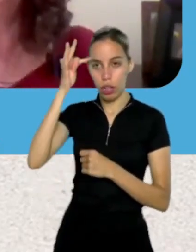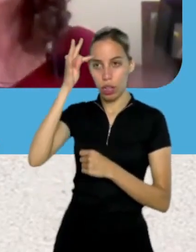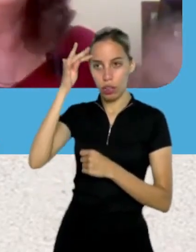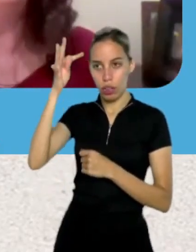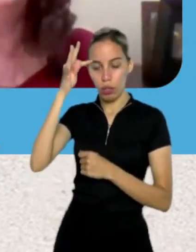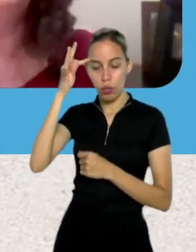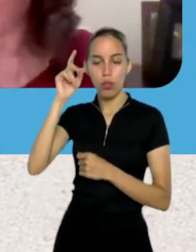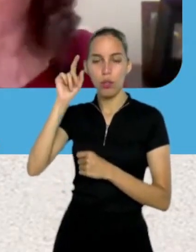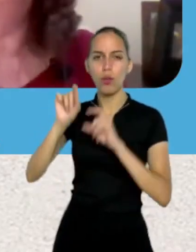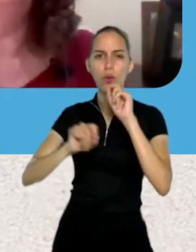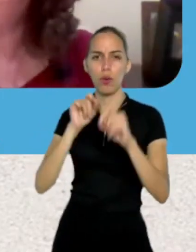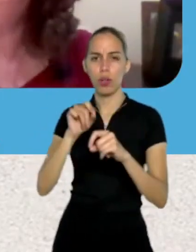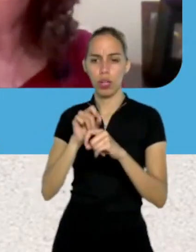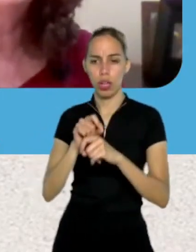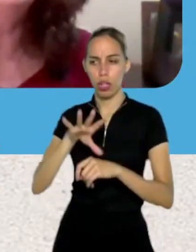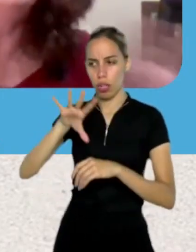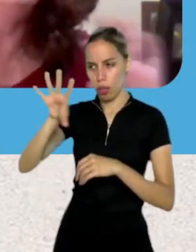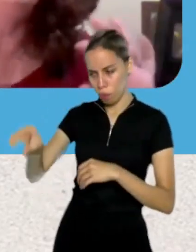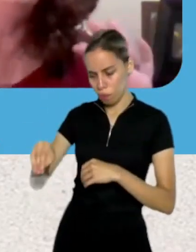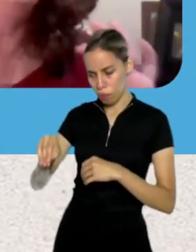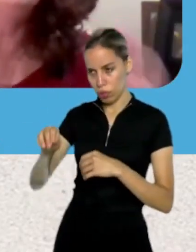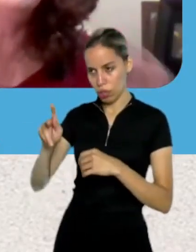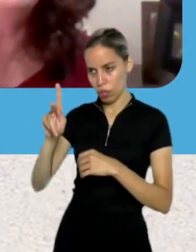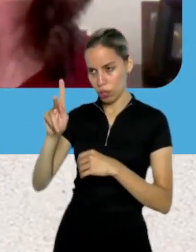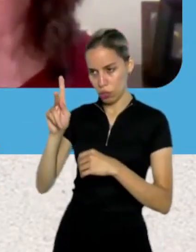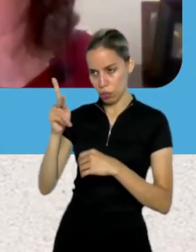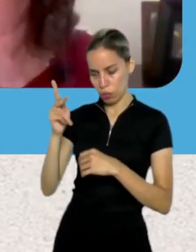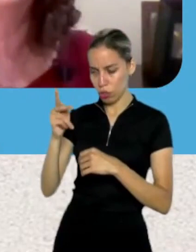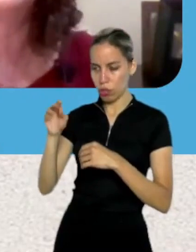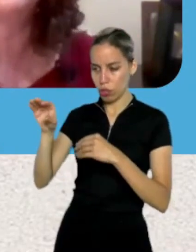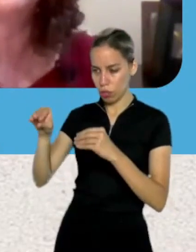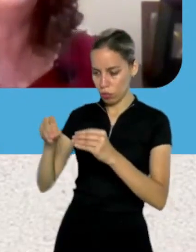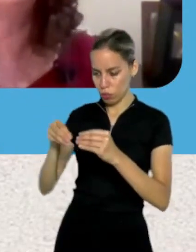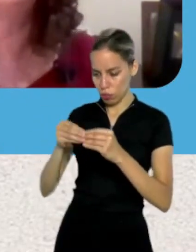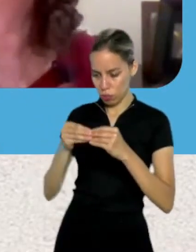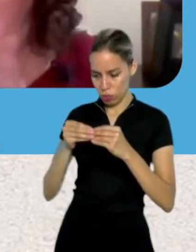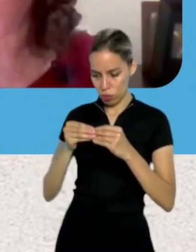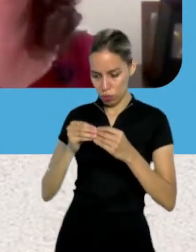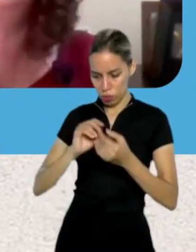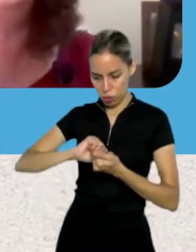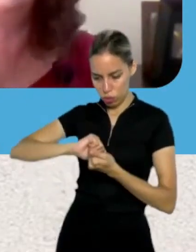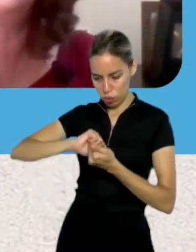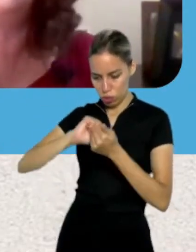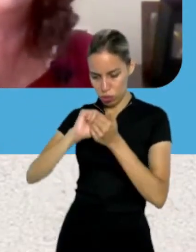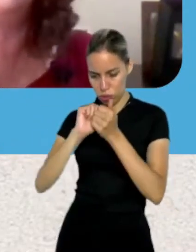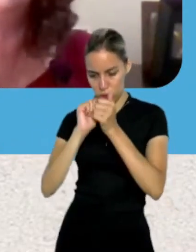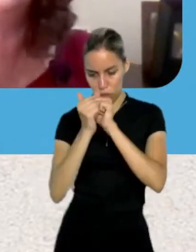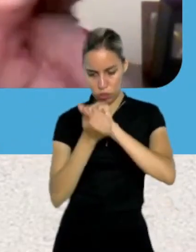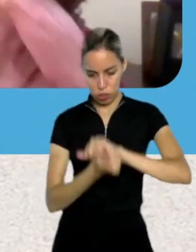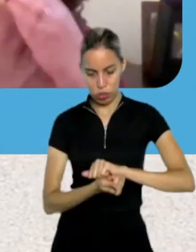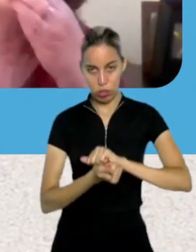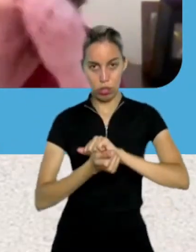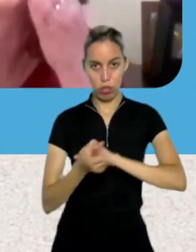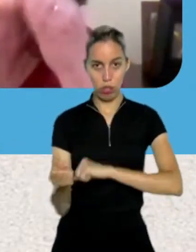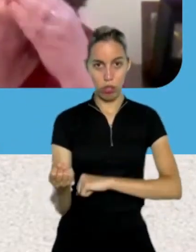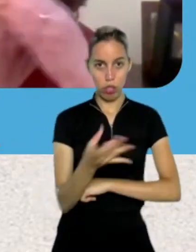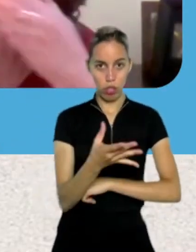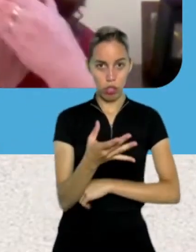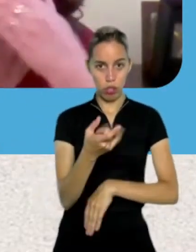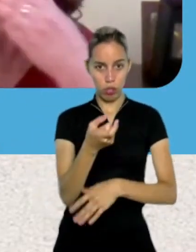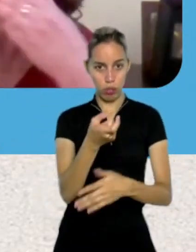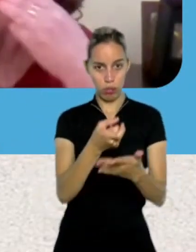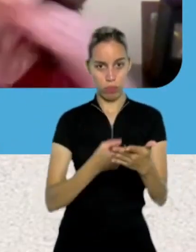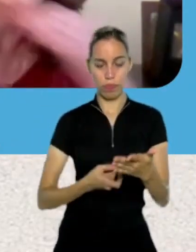de você pegar o que está pronto e tirar de contexto e transformar em outra